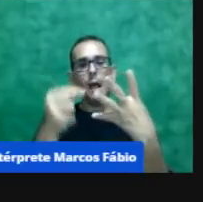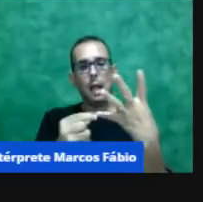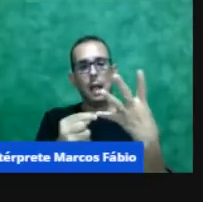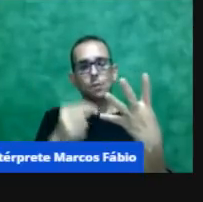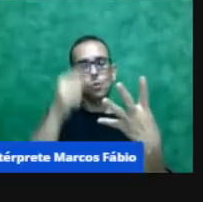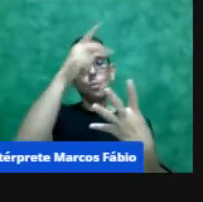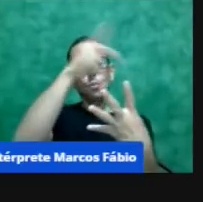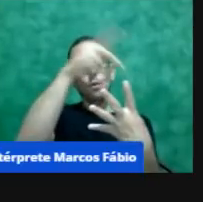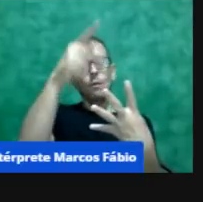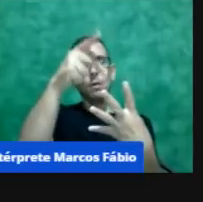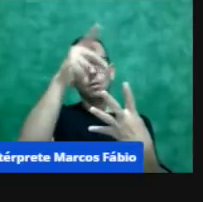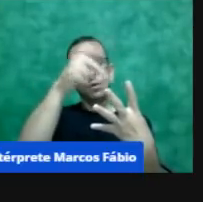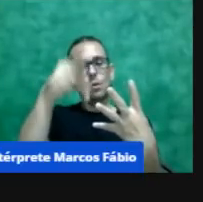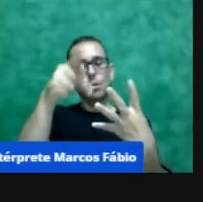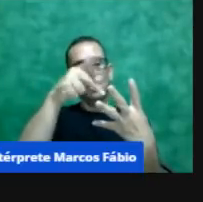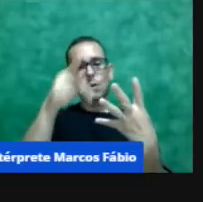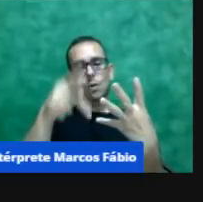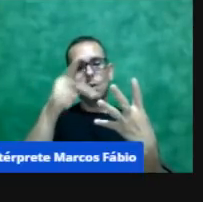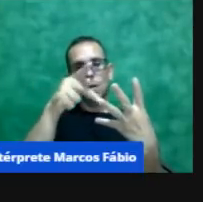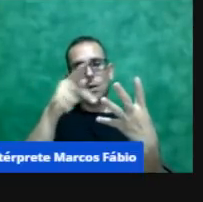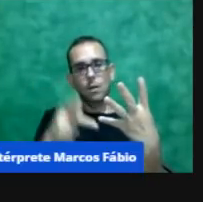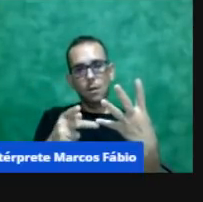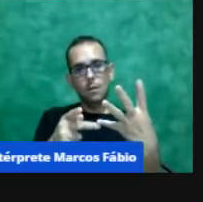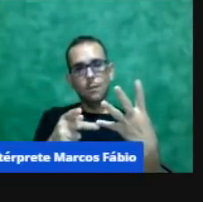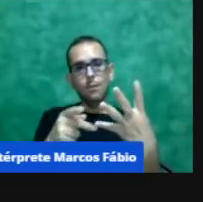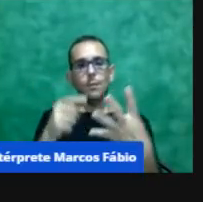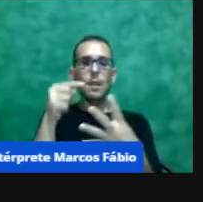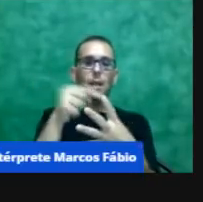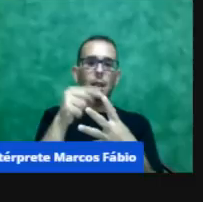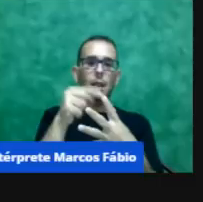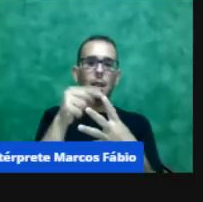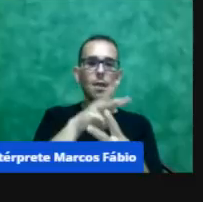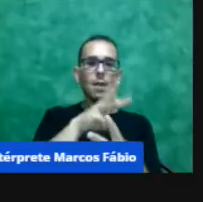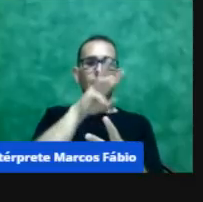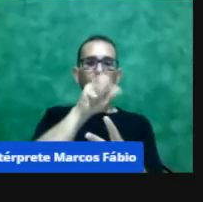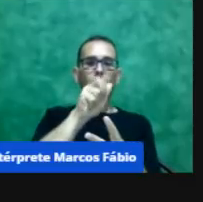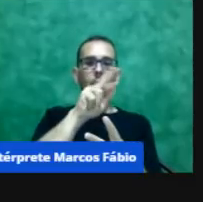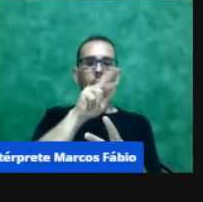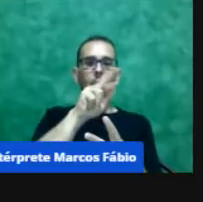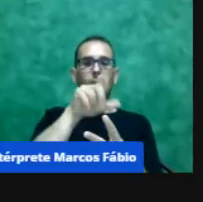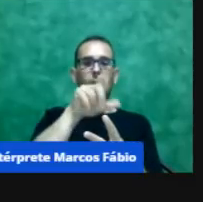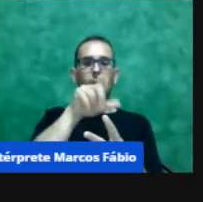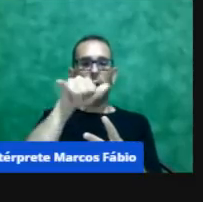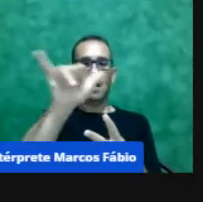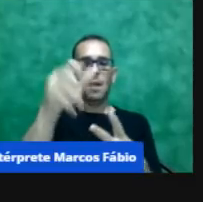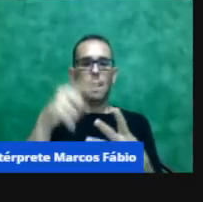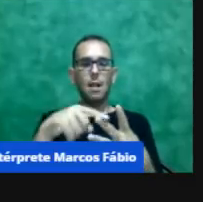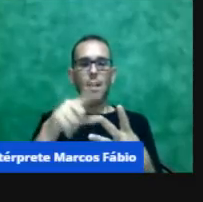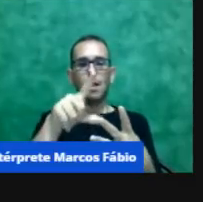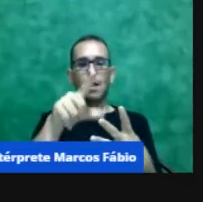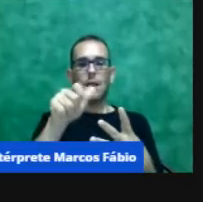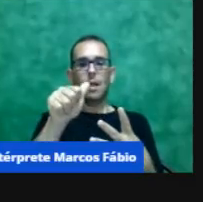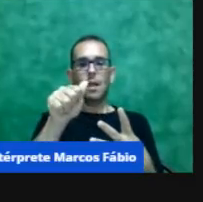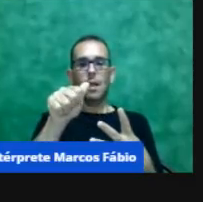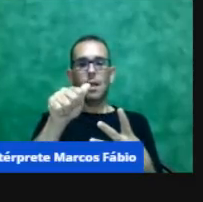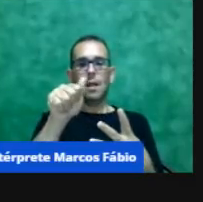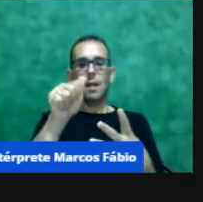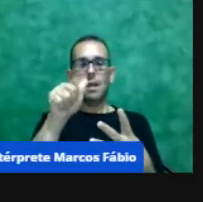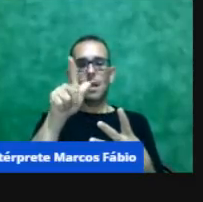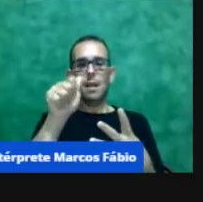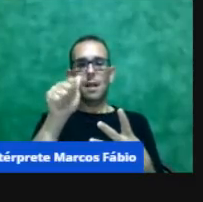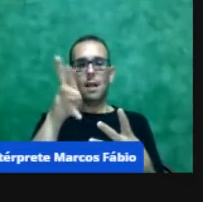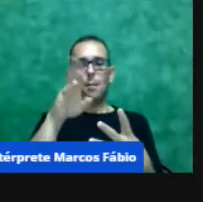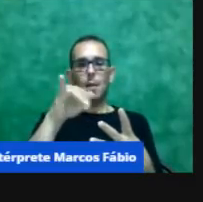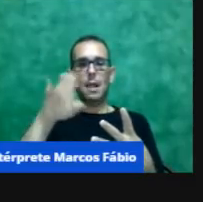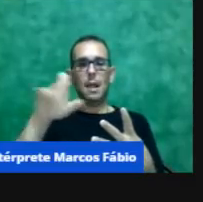Wagner Matheus Ribeiro, a professora Gabriela Morales, o professor Tiago Gonçalves Vaz e